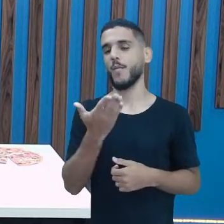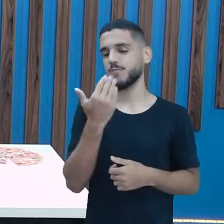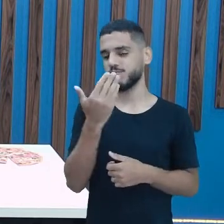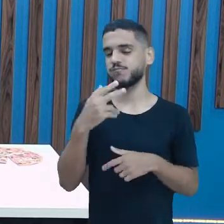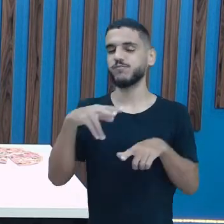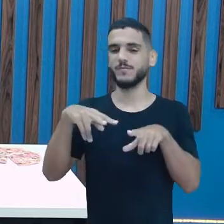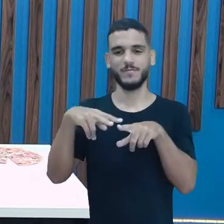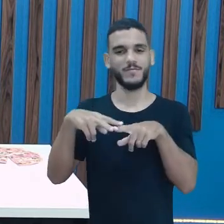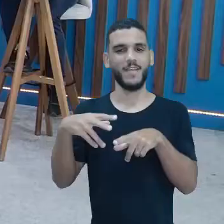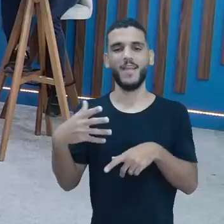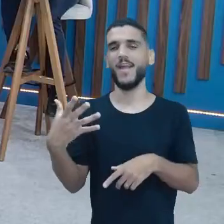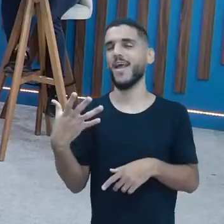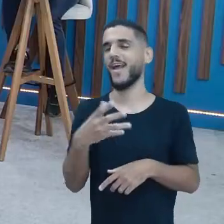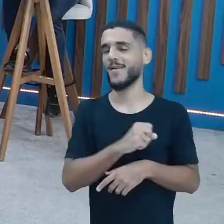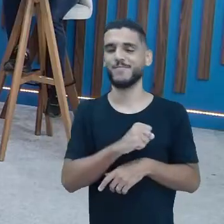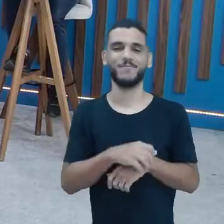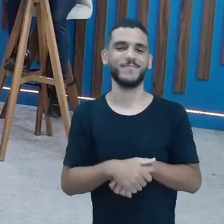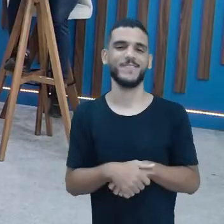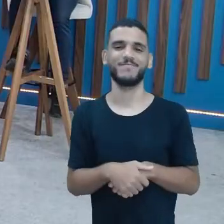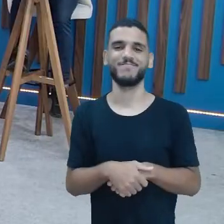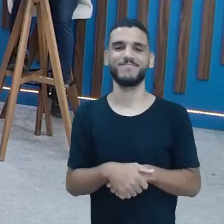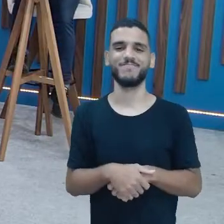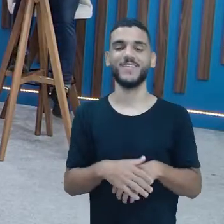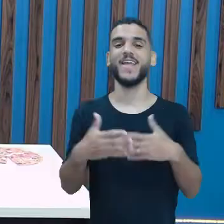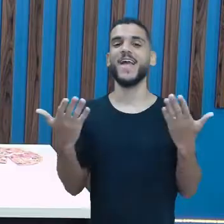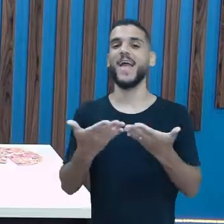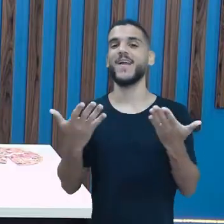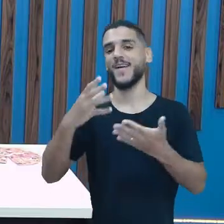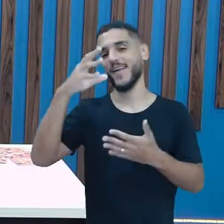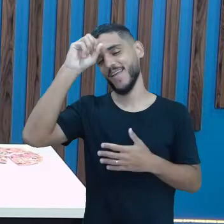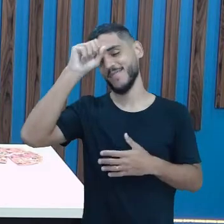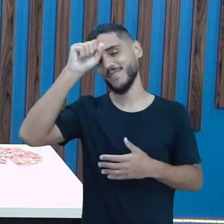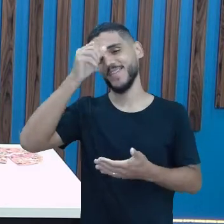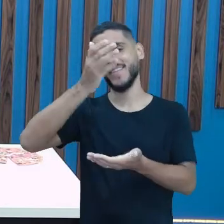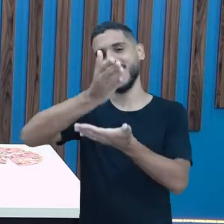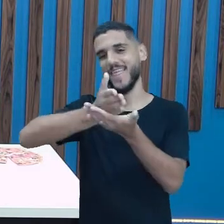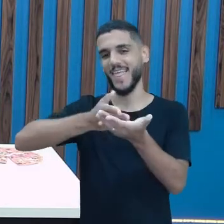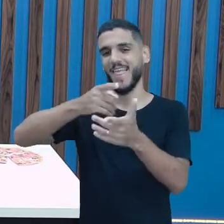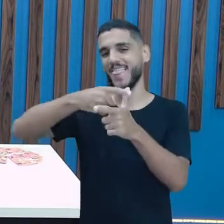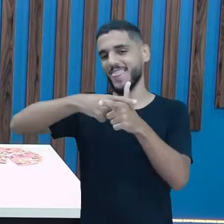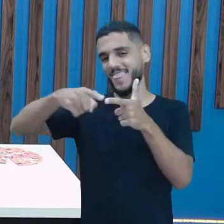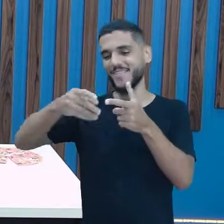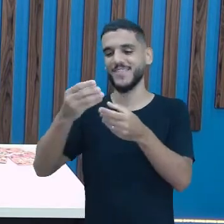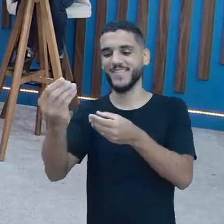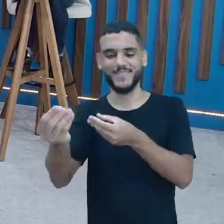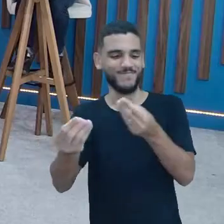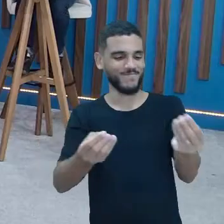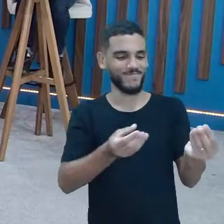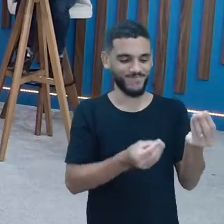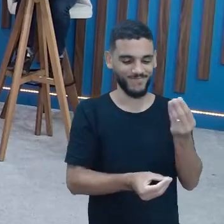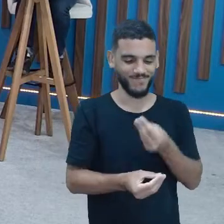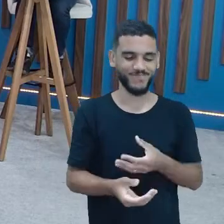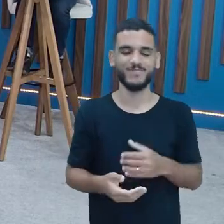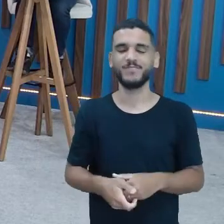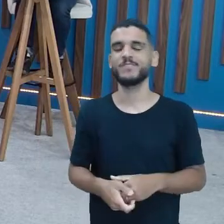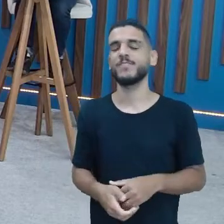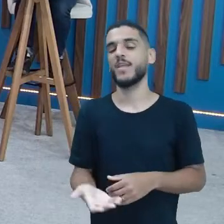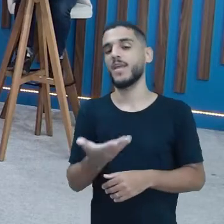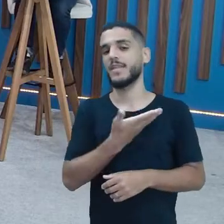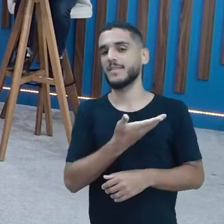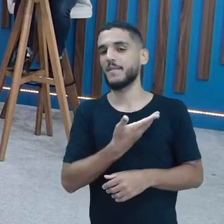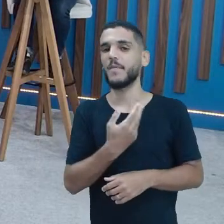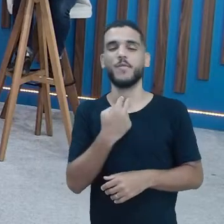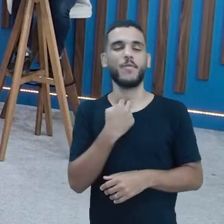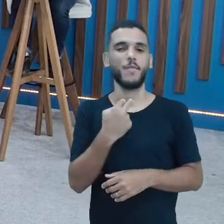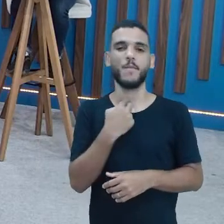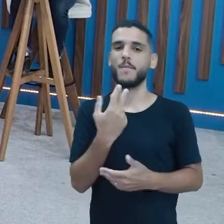de pizza, tá vendo? Gosto muito. Mas vamos aprender a dividir, né, professora Sandra? É importante. Sim, com certeza. As amigas não podem ficar